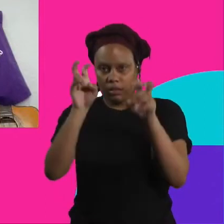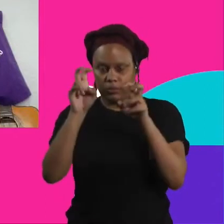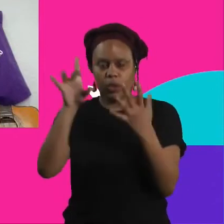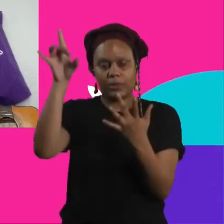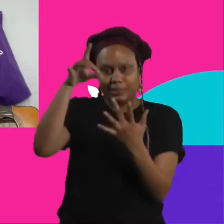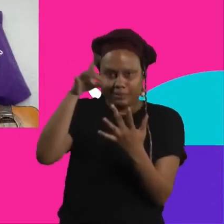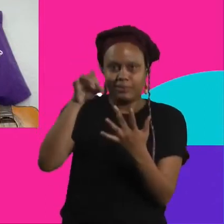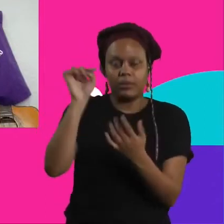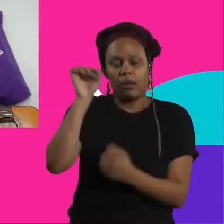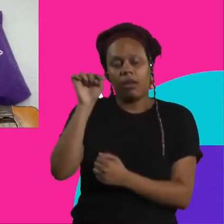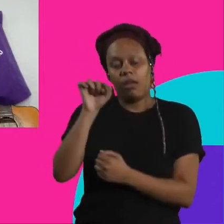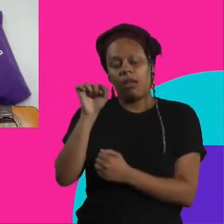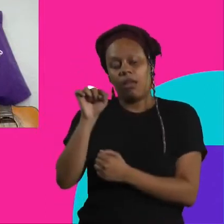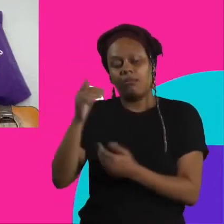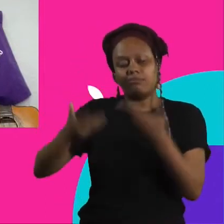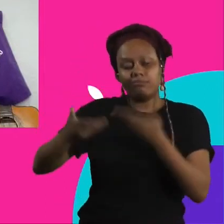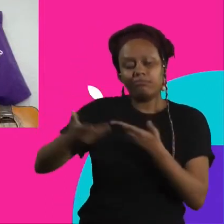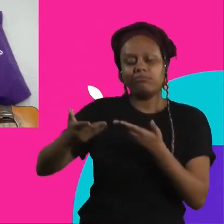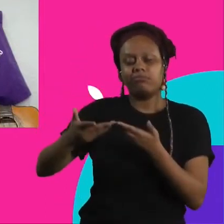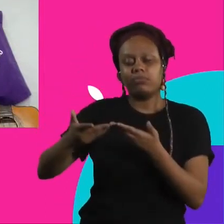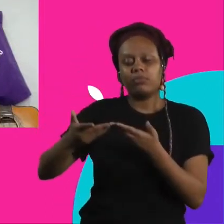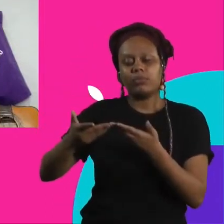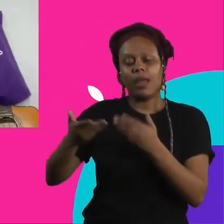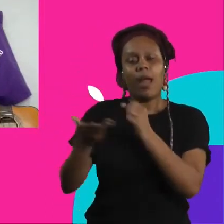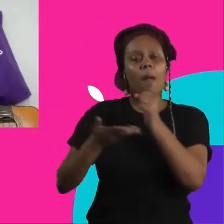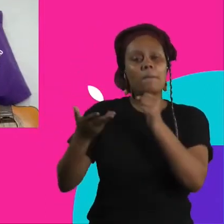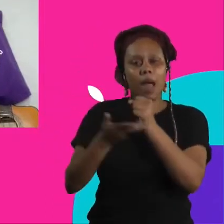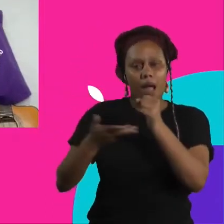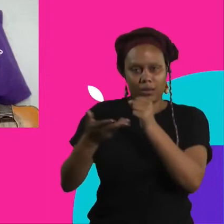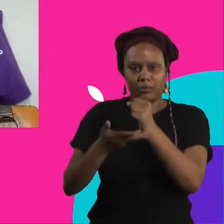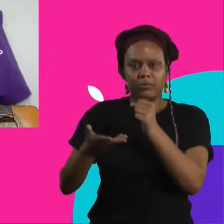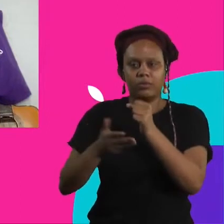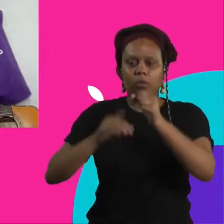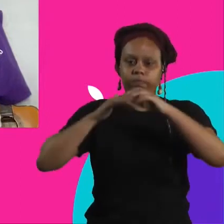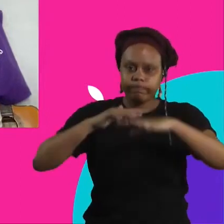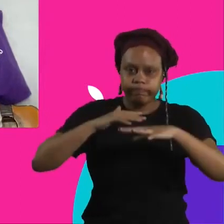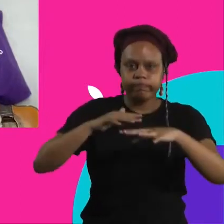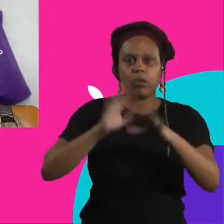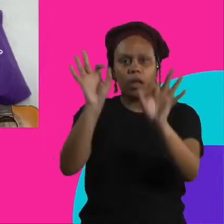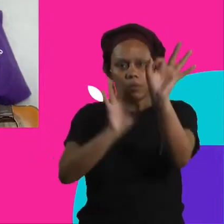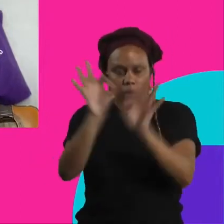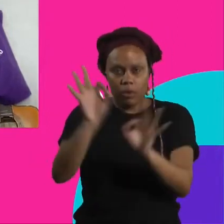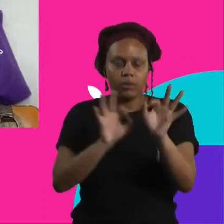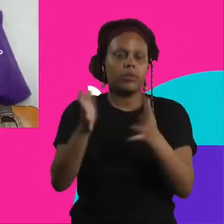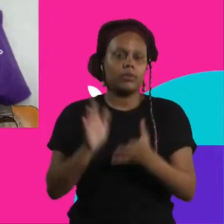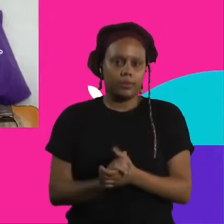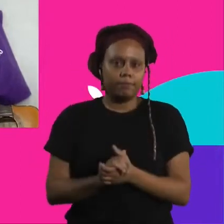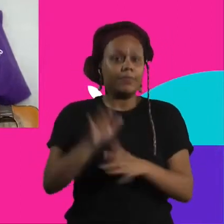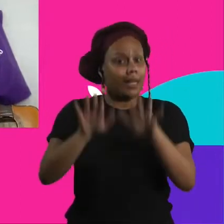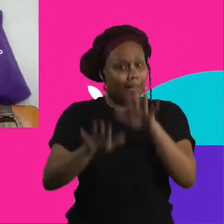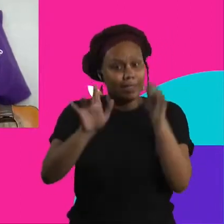serviço de um movimento, a serviço de uma organização, e não a tecnologia por si, né? Então as pessoas se apaixonam, às vezes, muito